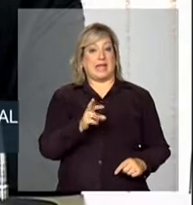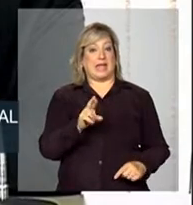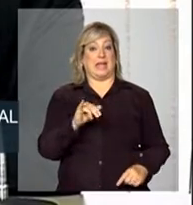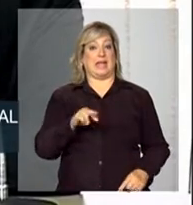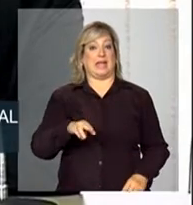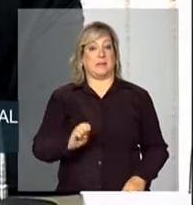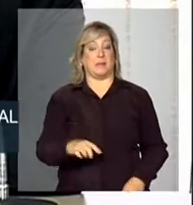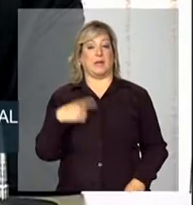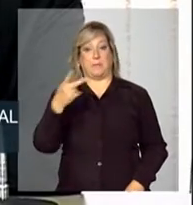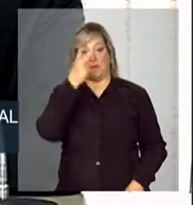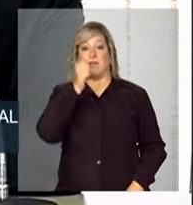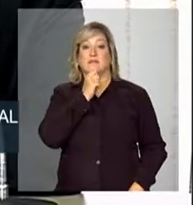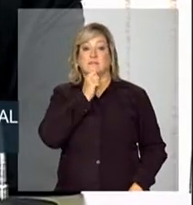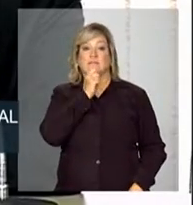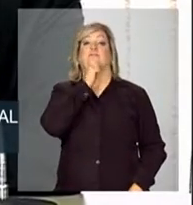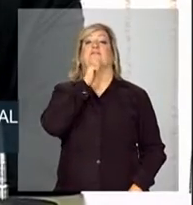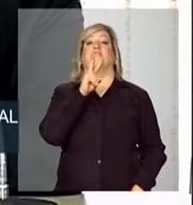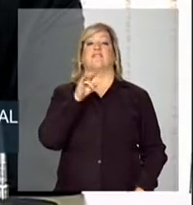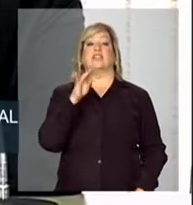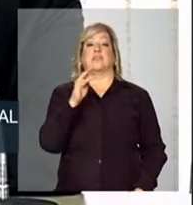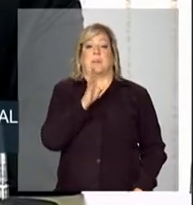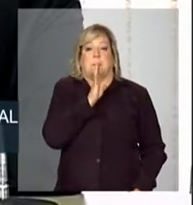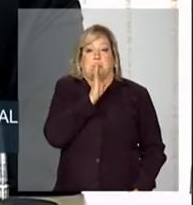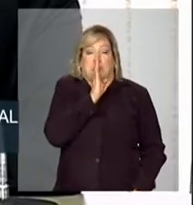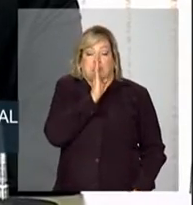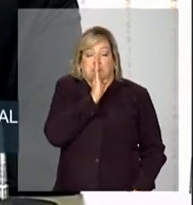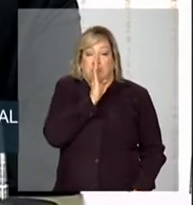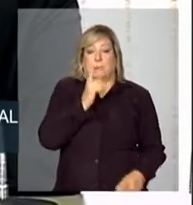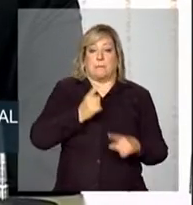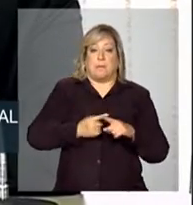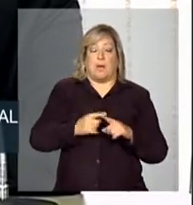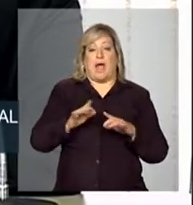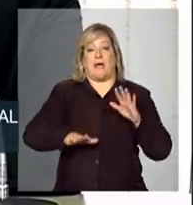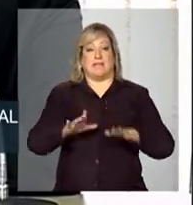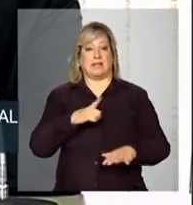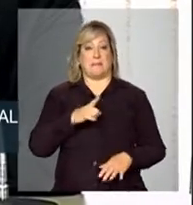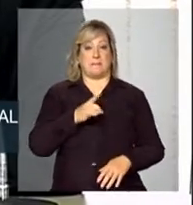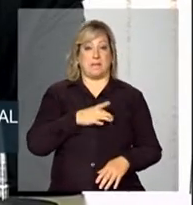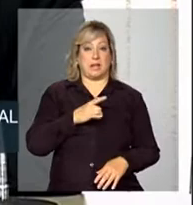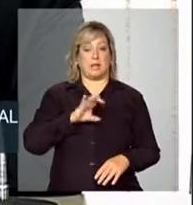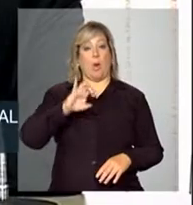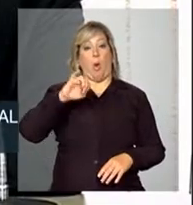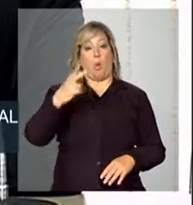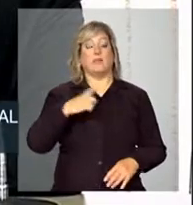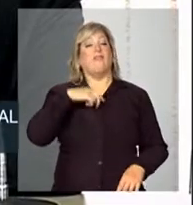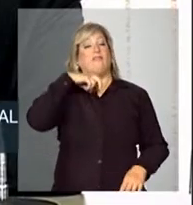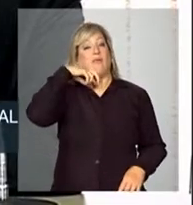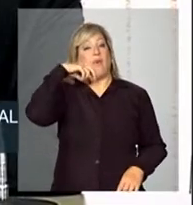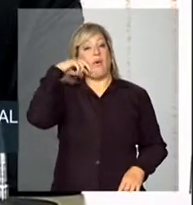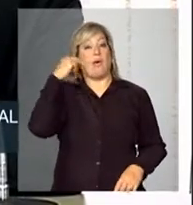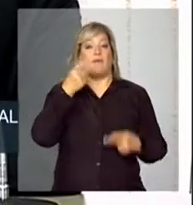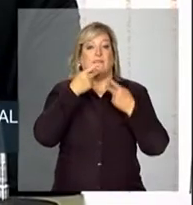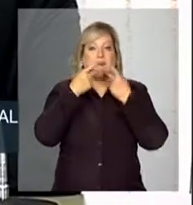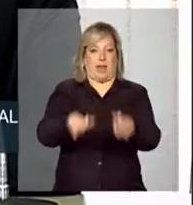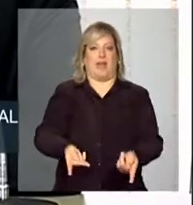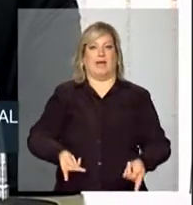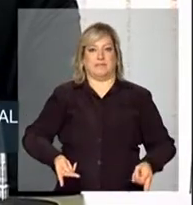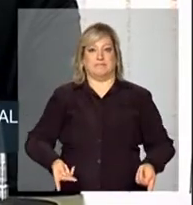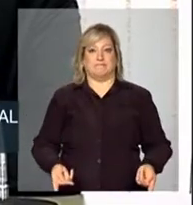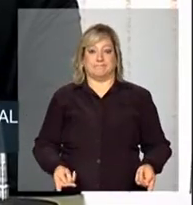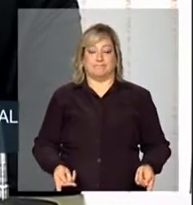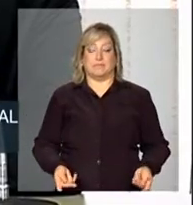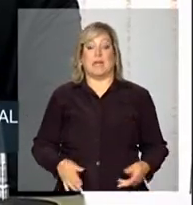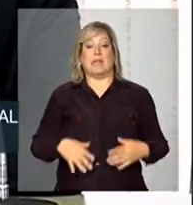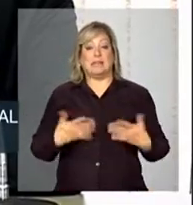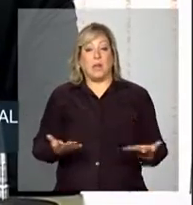crime em que as vítimas normalmente não denunciam ou porque têm medo ou porque tem vergonha de denunciar e portanto